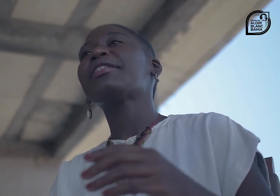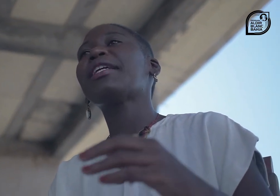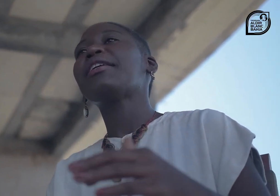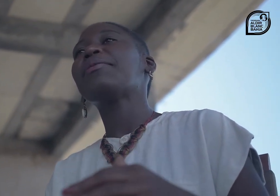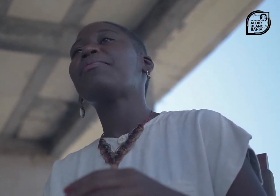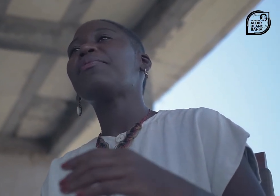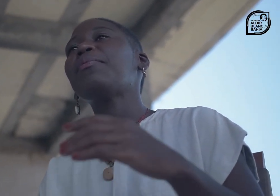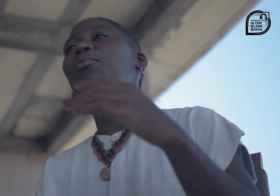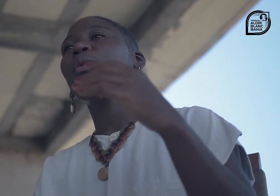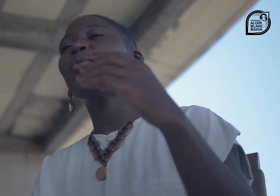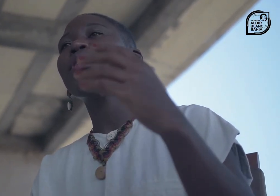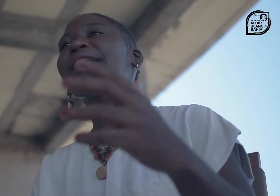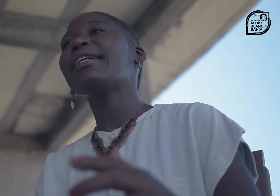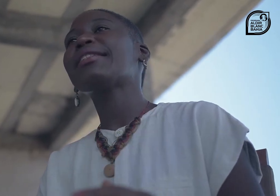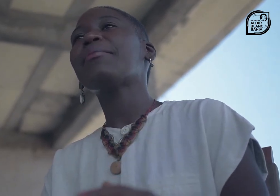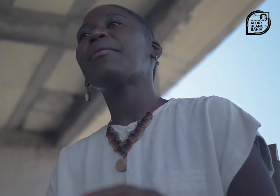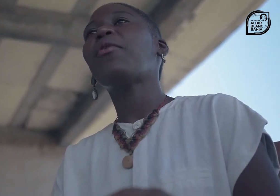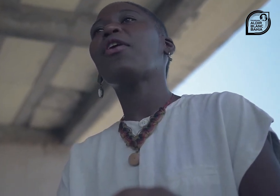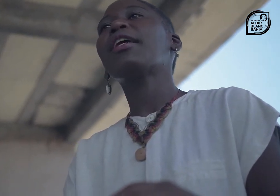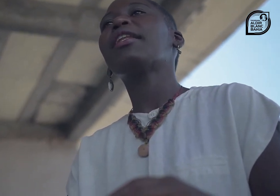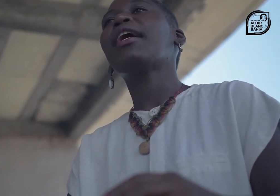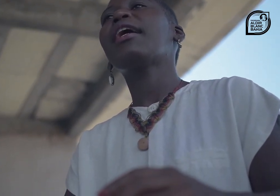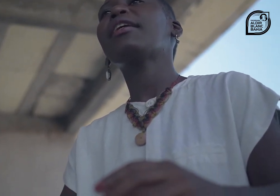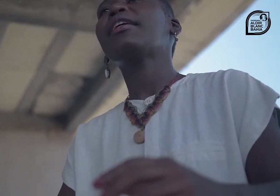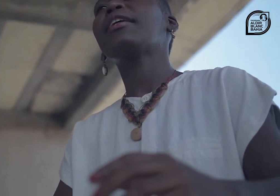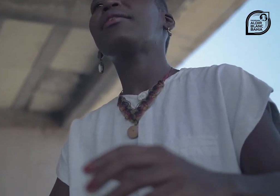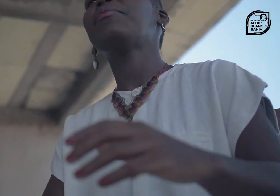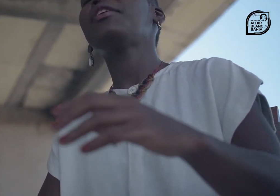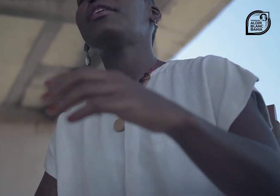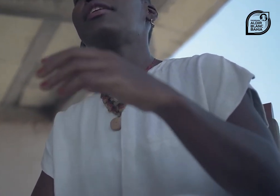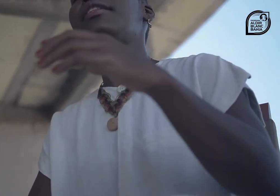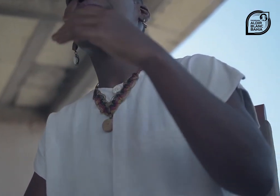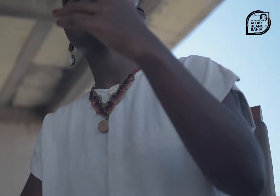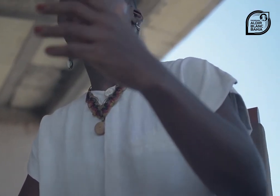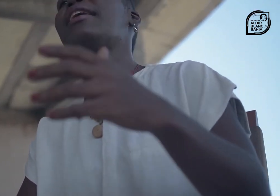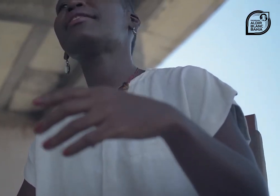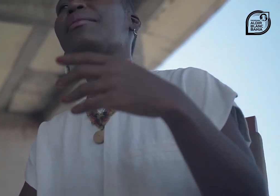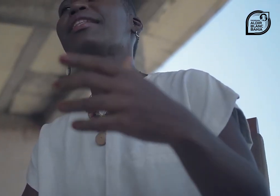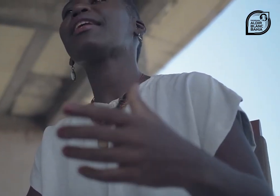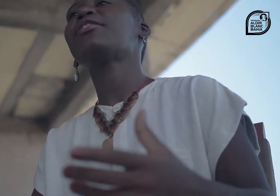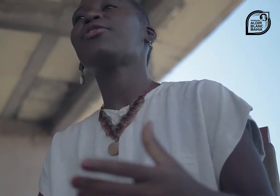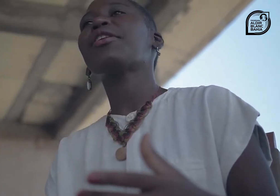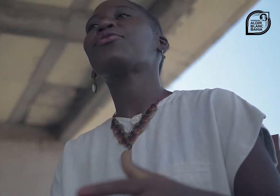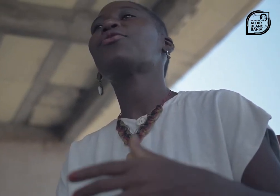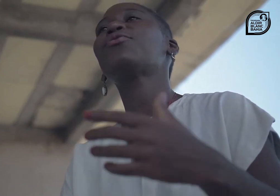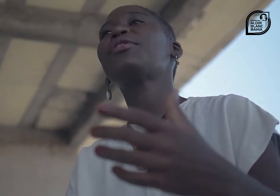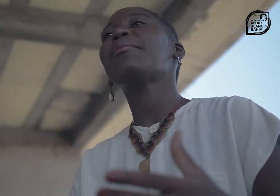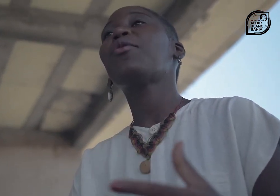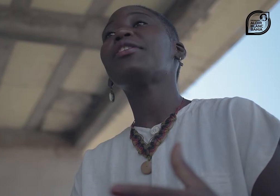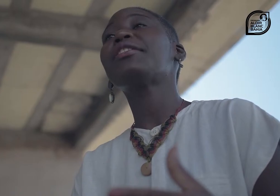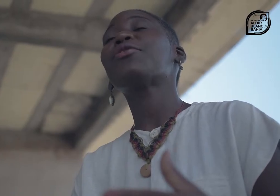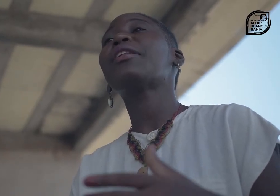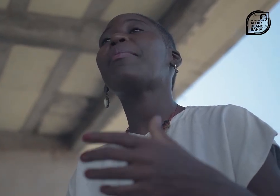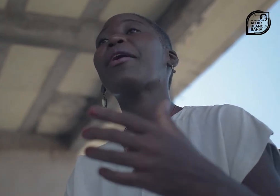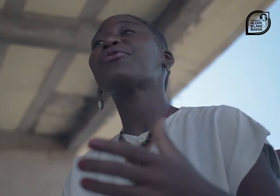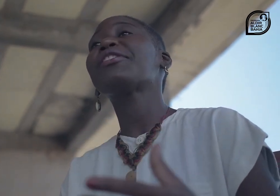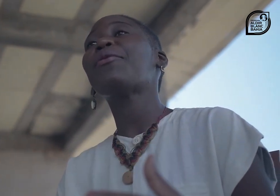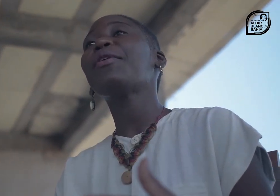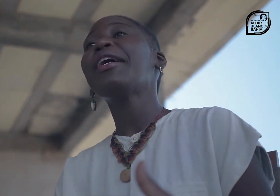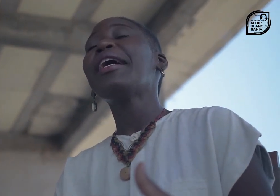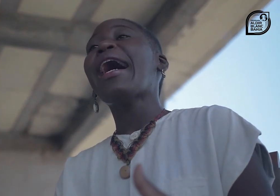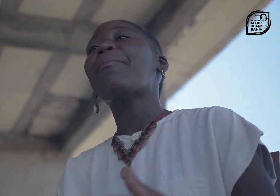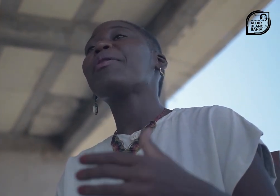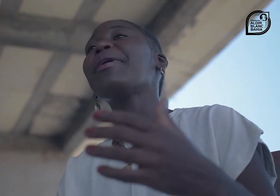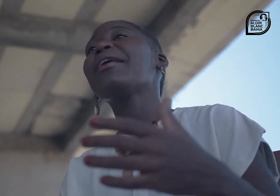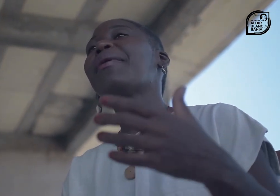que eu precisei buscar essa memória, né, e delinear essa minha trajetória em torno dos tambores, em torno da